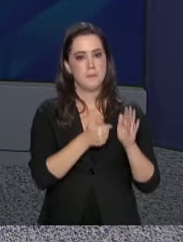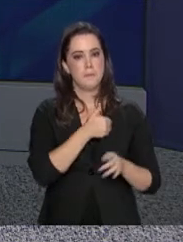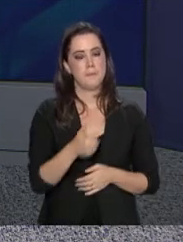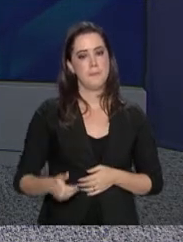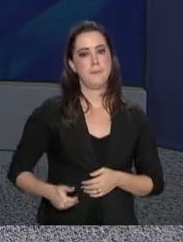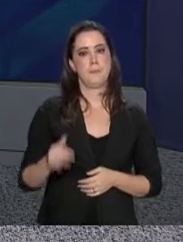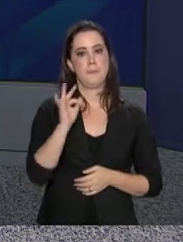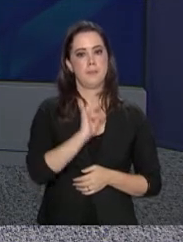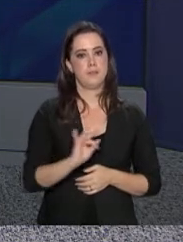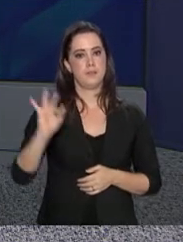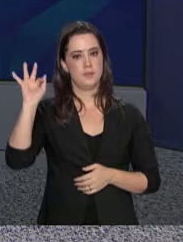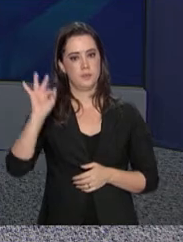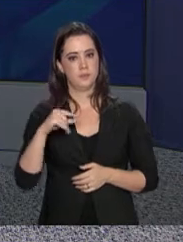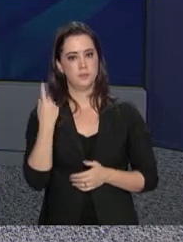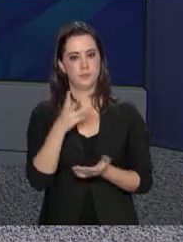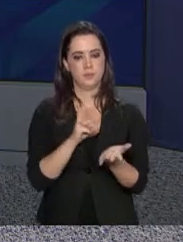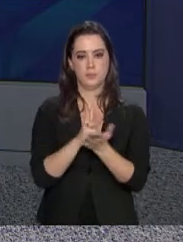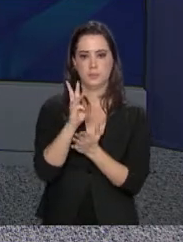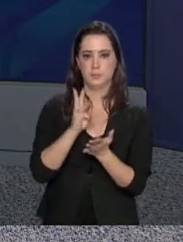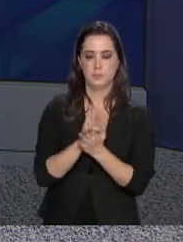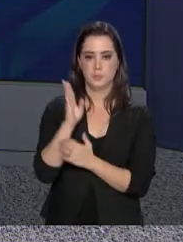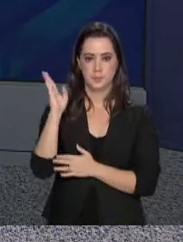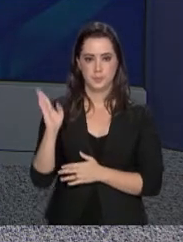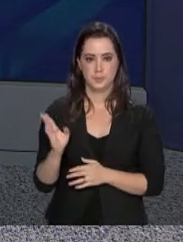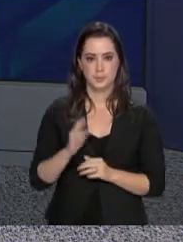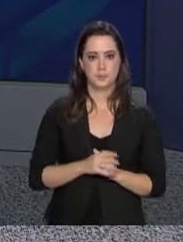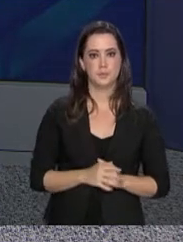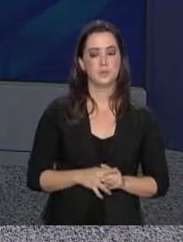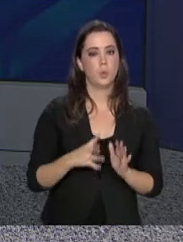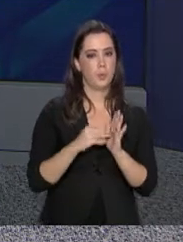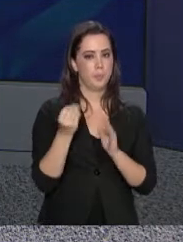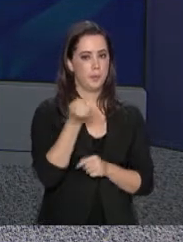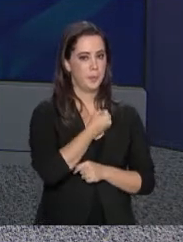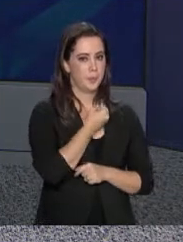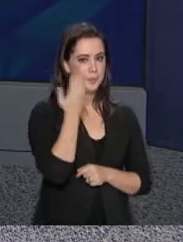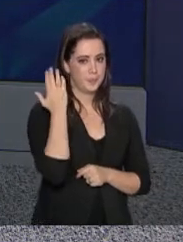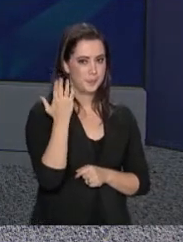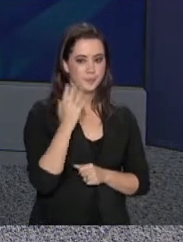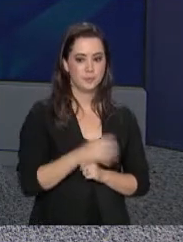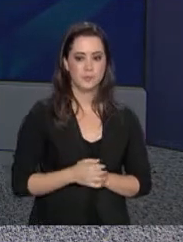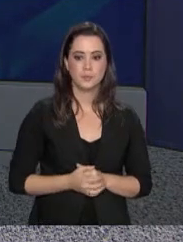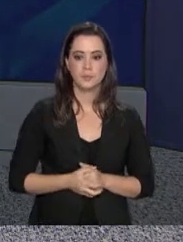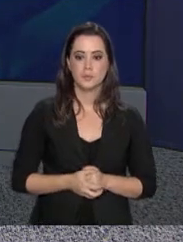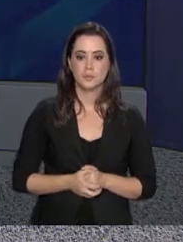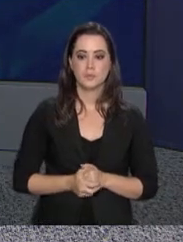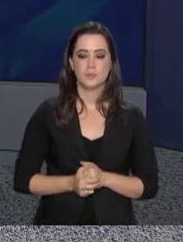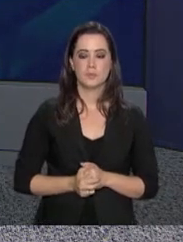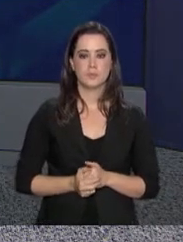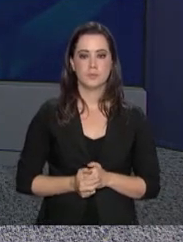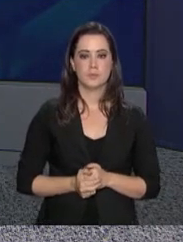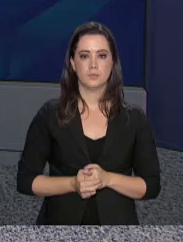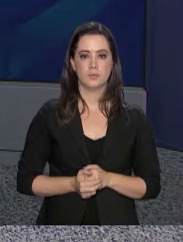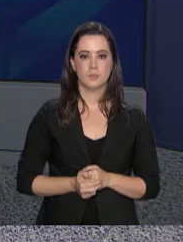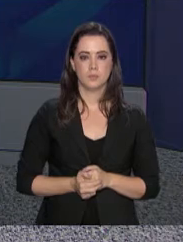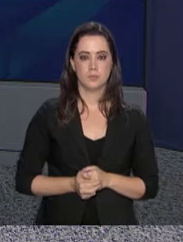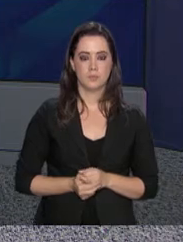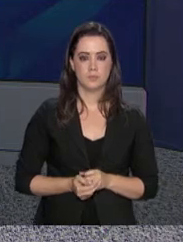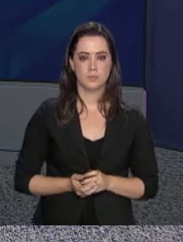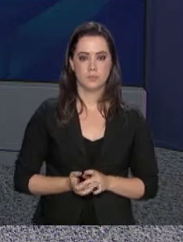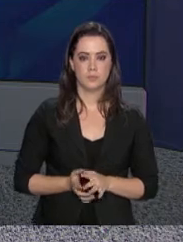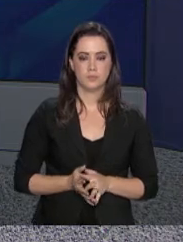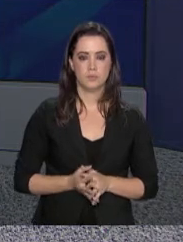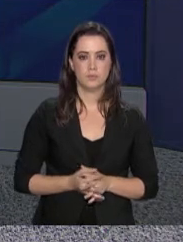dúvidas sobre programas e ações do governo federal para o nosso WhatsApp. Então, anote aí, é 619-98